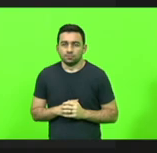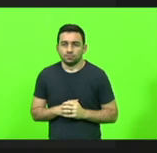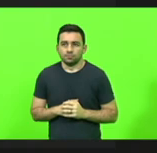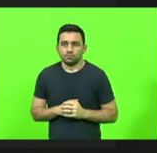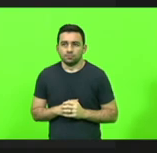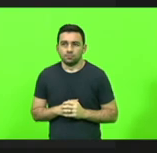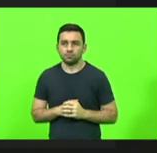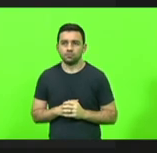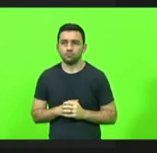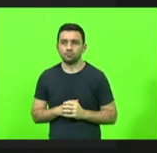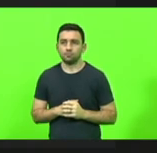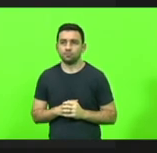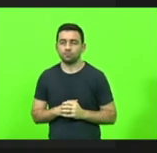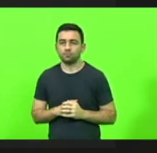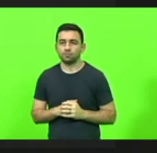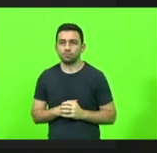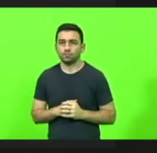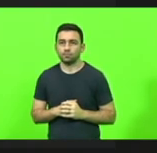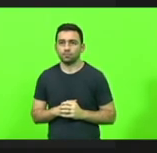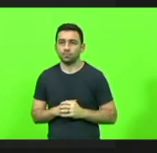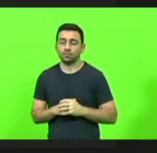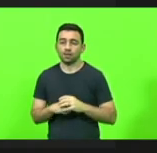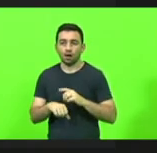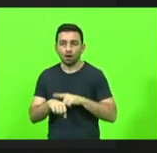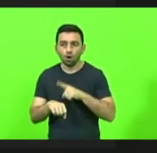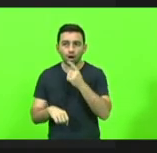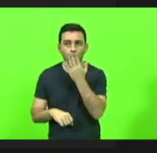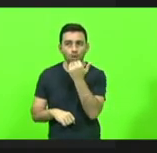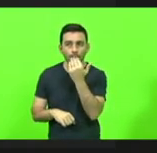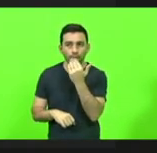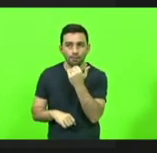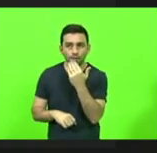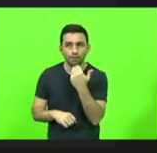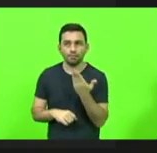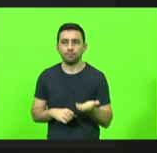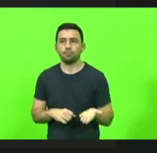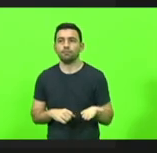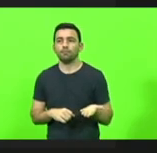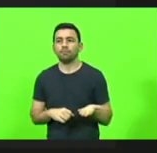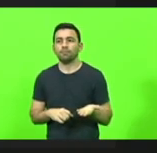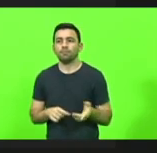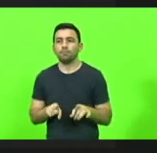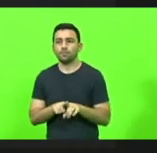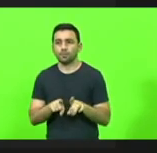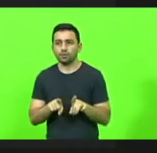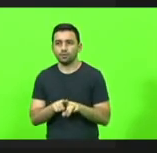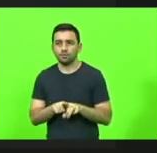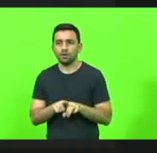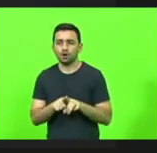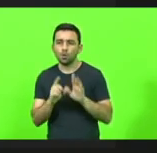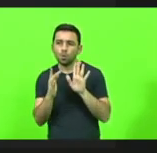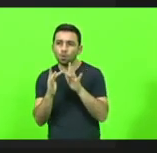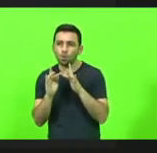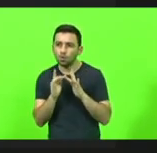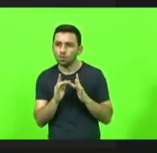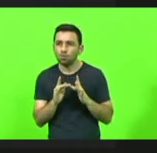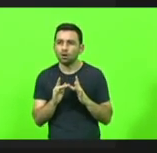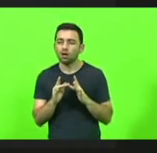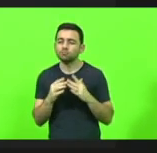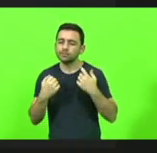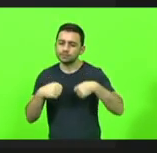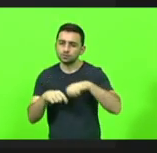segurança na hora de se alimentar e também que esse contato seja um contato